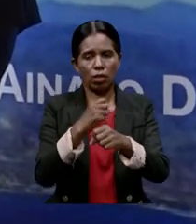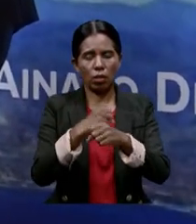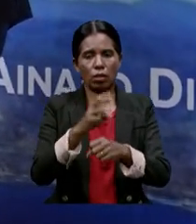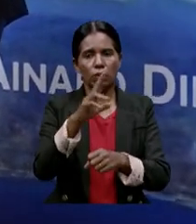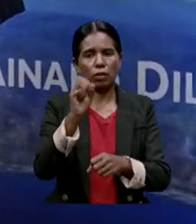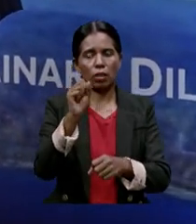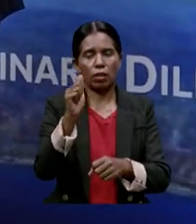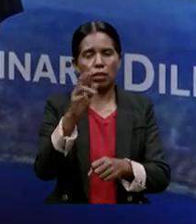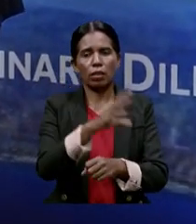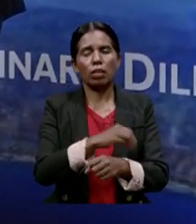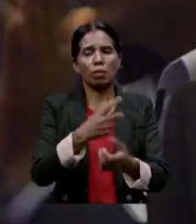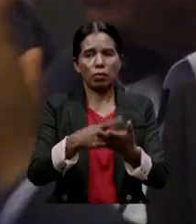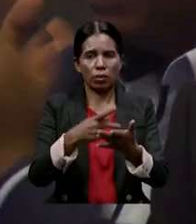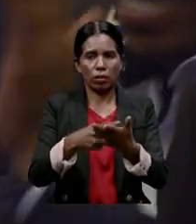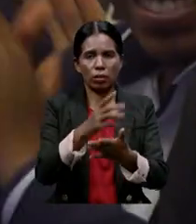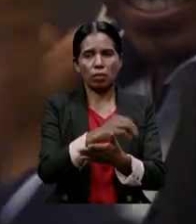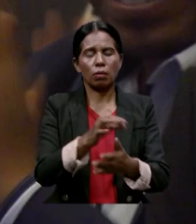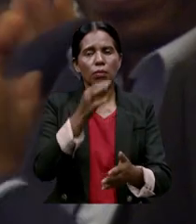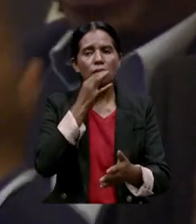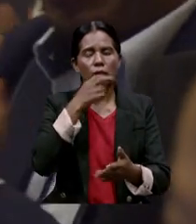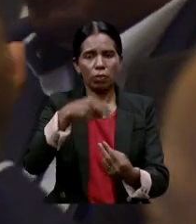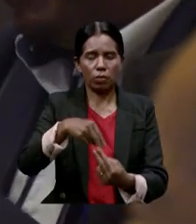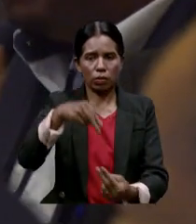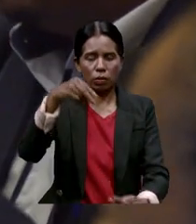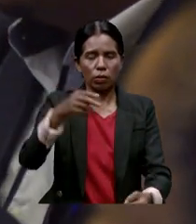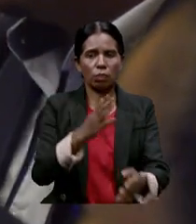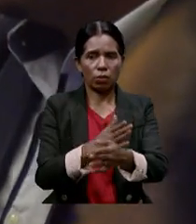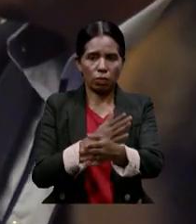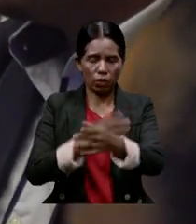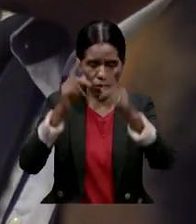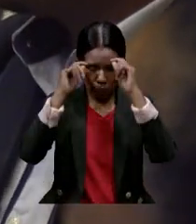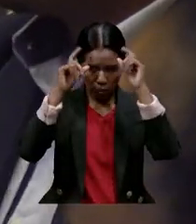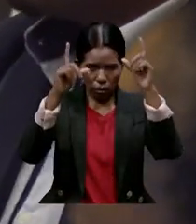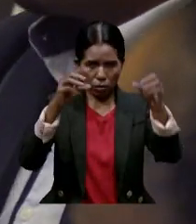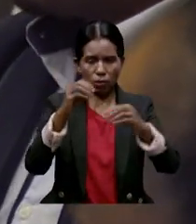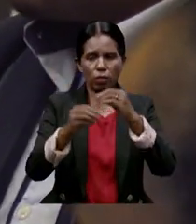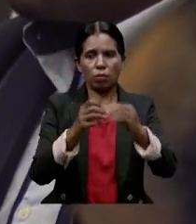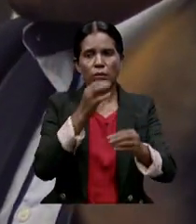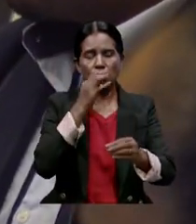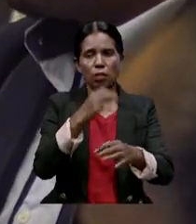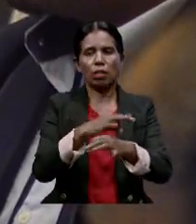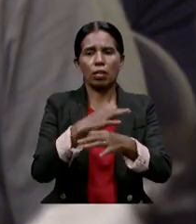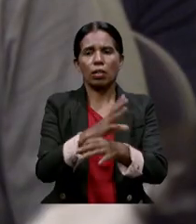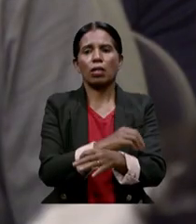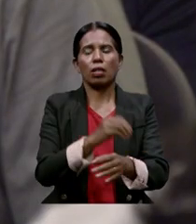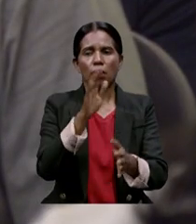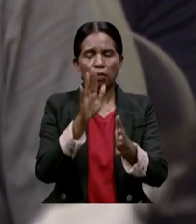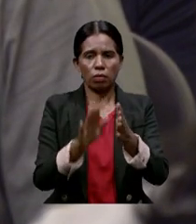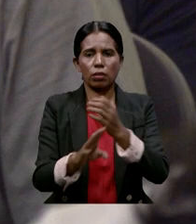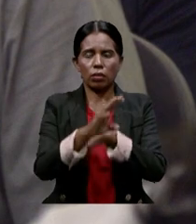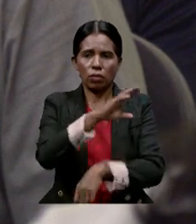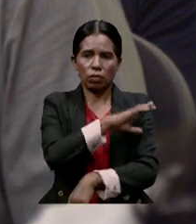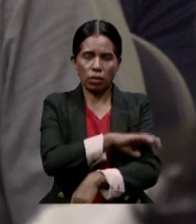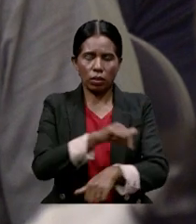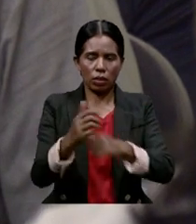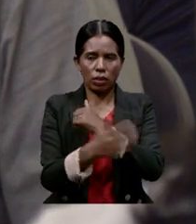avansa sistema aihan no nutrisaun ko di promove Timor-Leste nia sistema aihan hadia nutrisaun no hametin segurança aihan nia teritorio